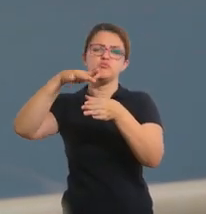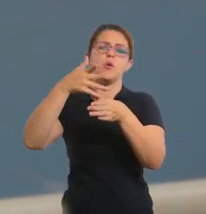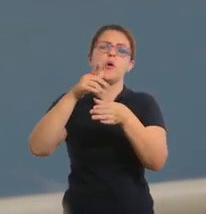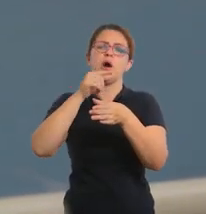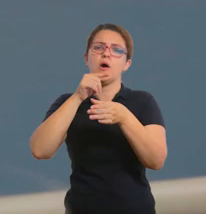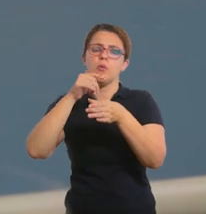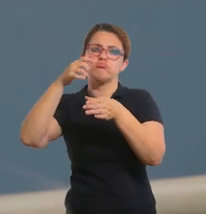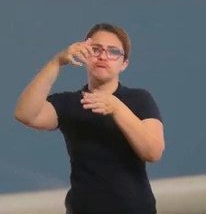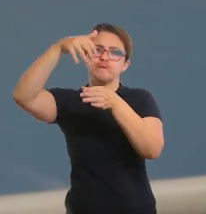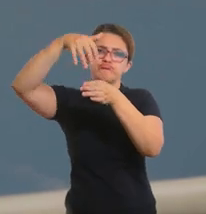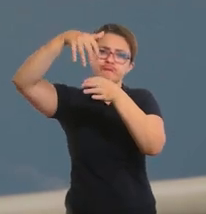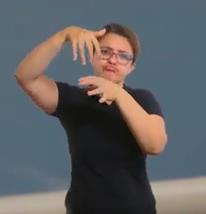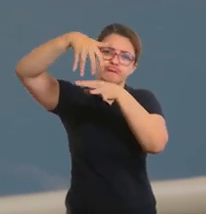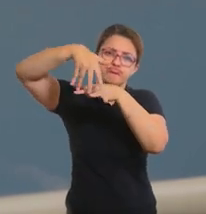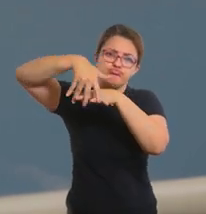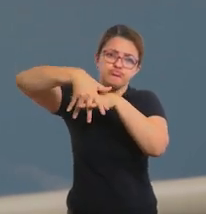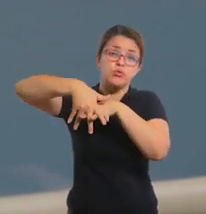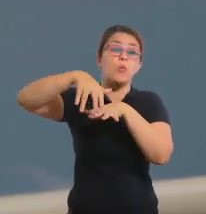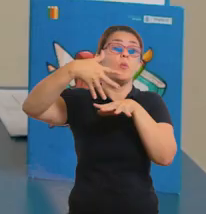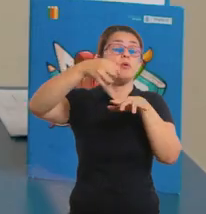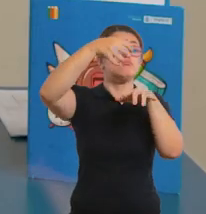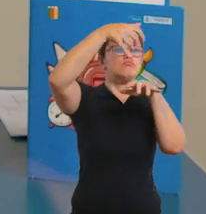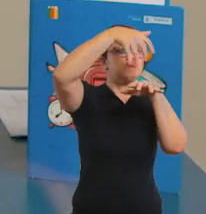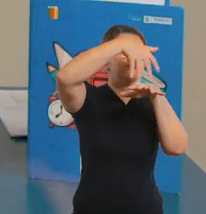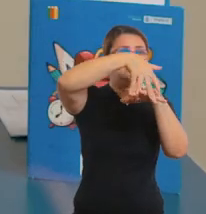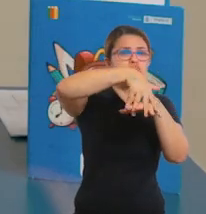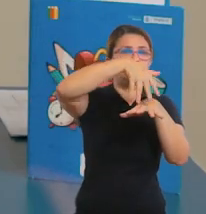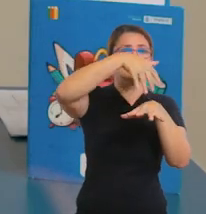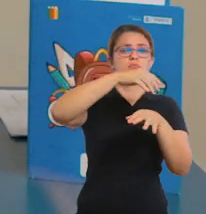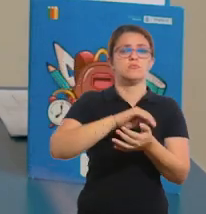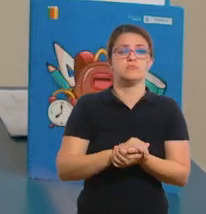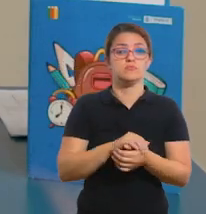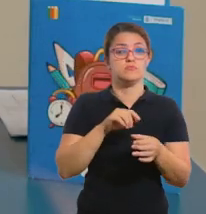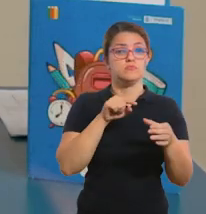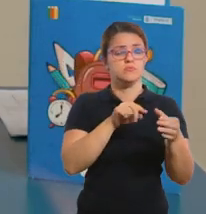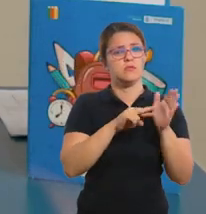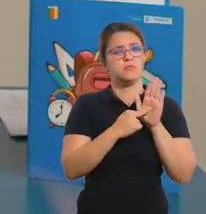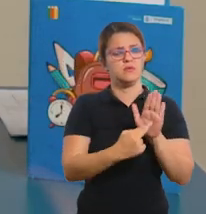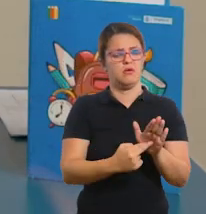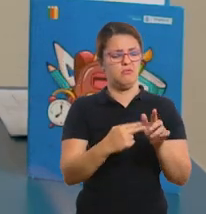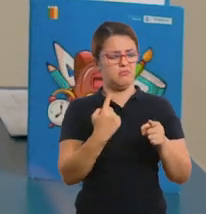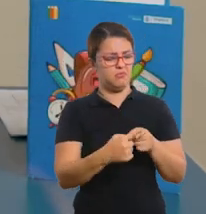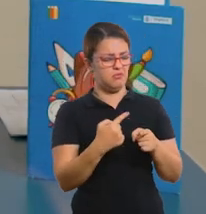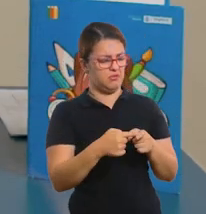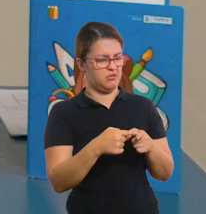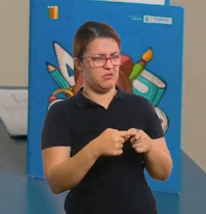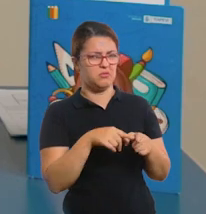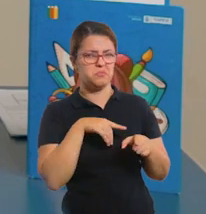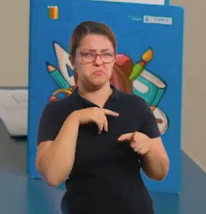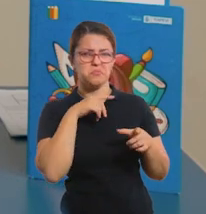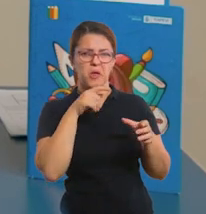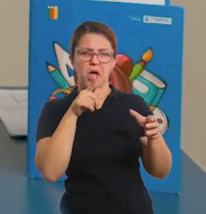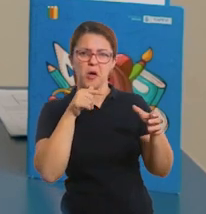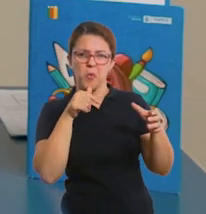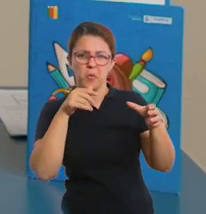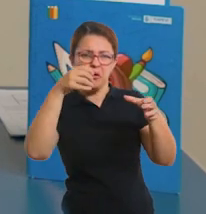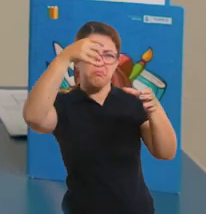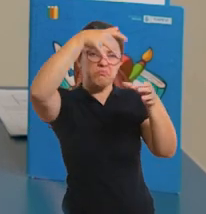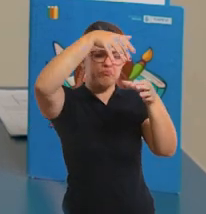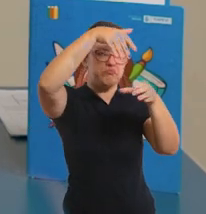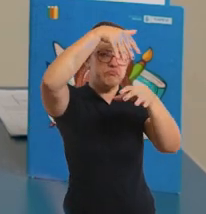vão observar e anotar todas as observações, tá bom? Então aqui vai representar o solo argiloso. Por que que ele